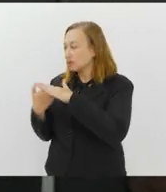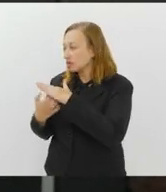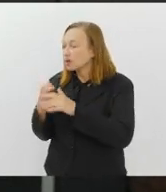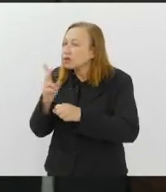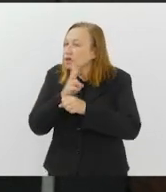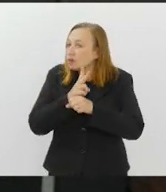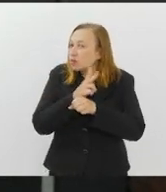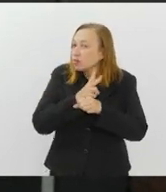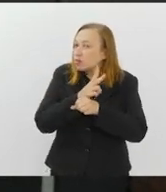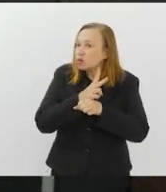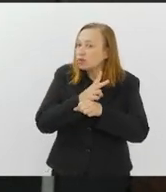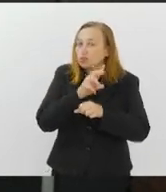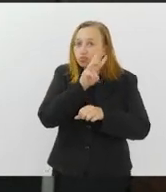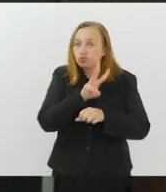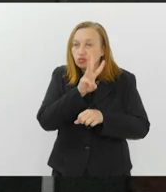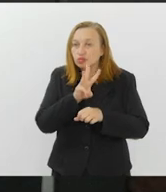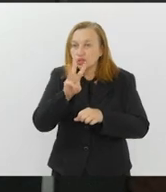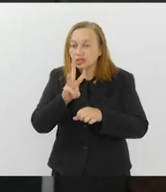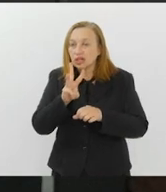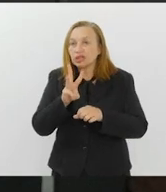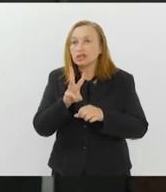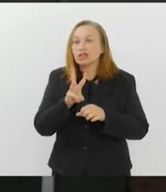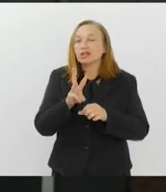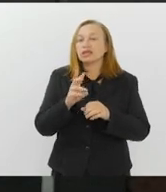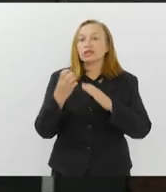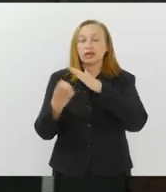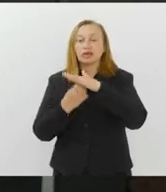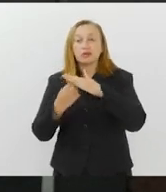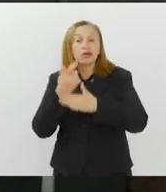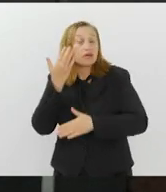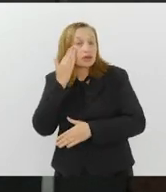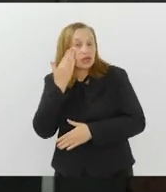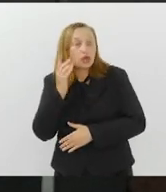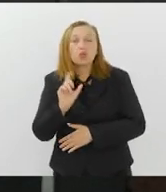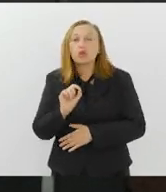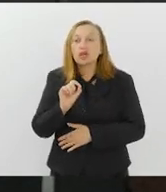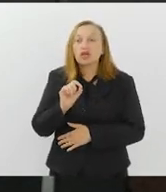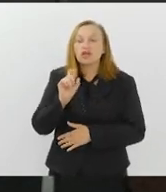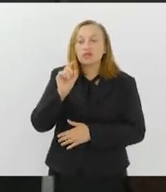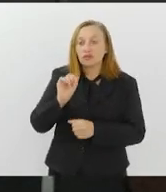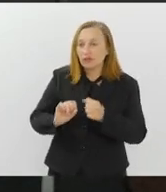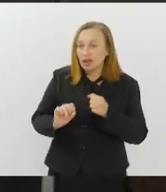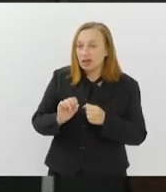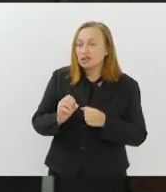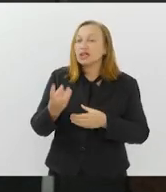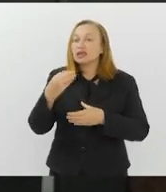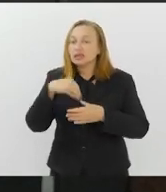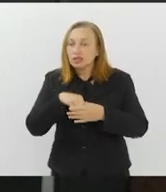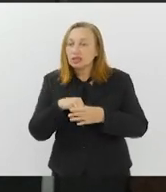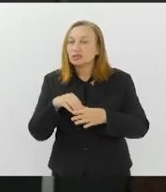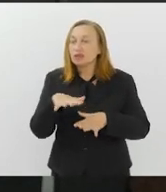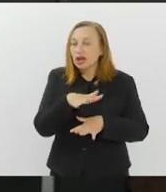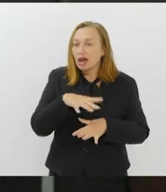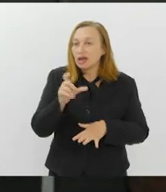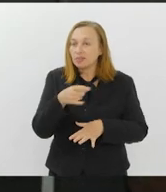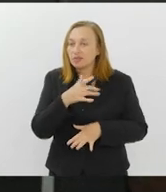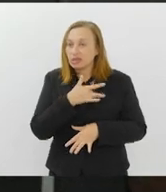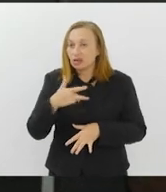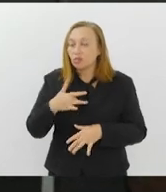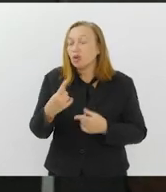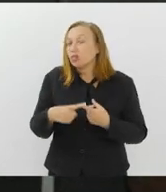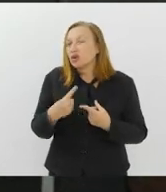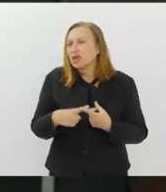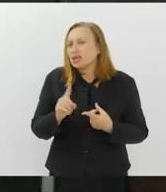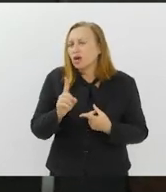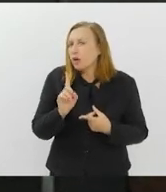menos, entrar no site da agência e entender o que é que a agência faz dentro do setor de saúde suplementar, porque, na verdade,